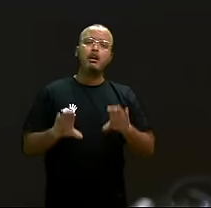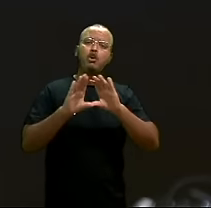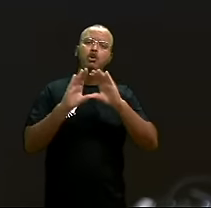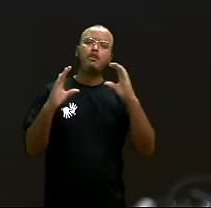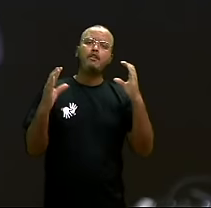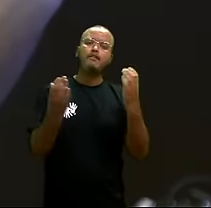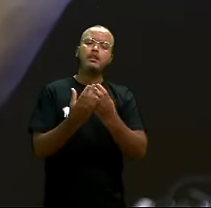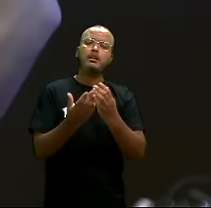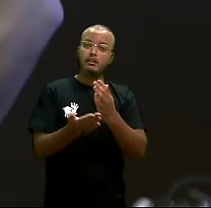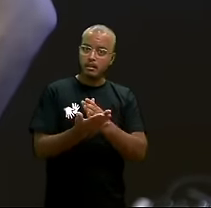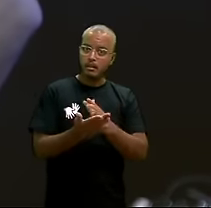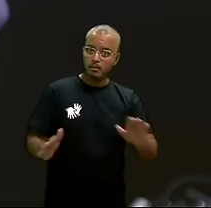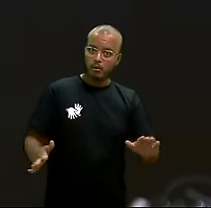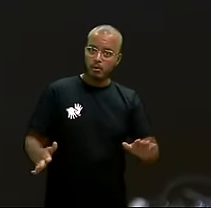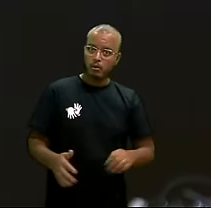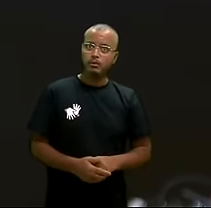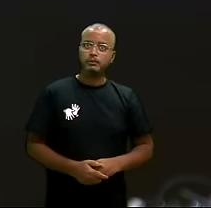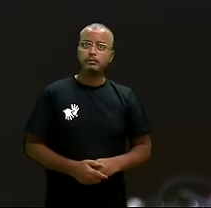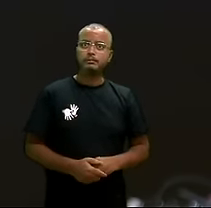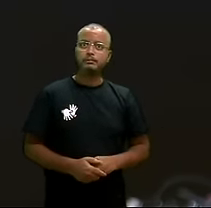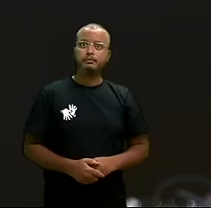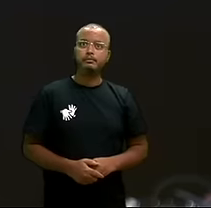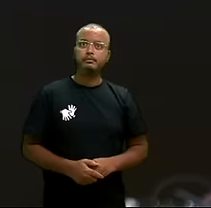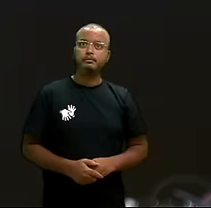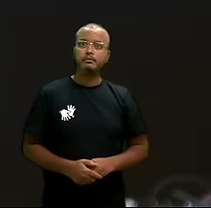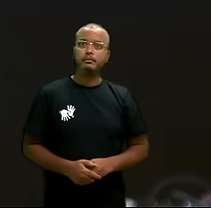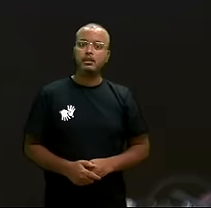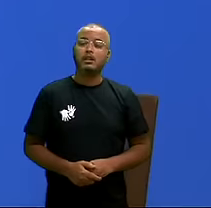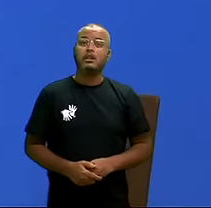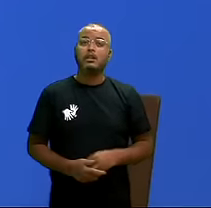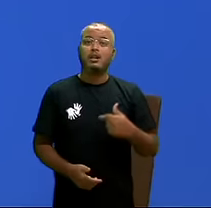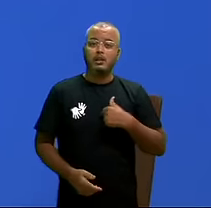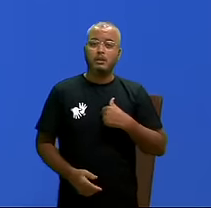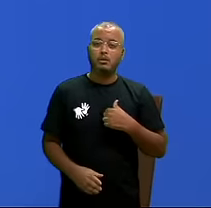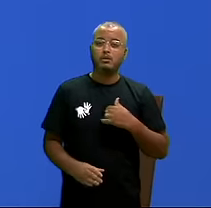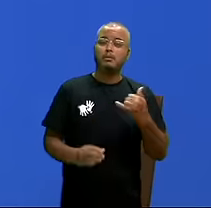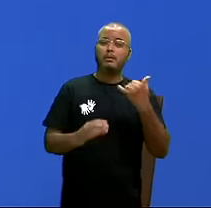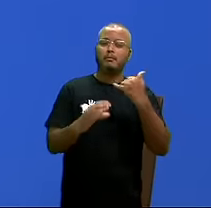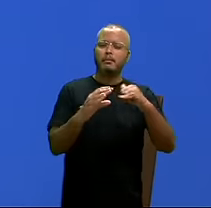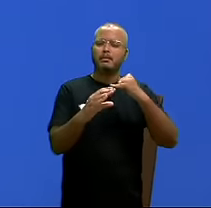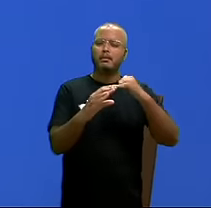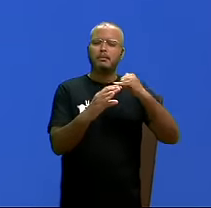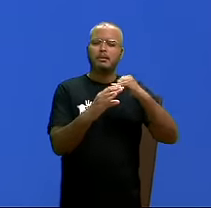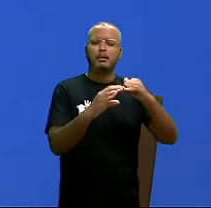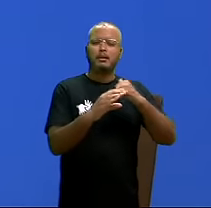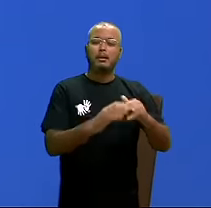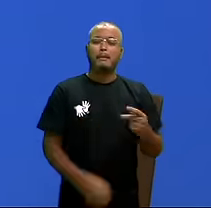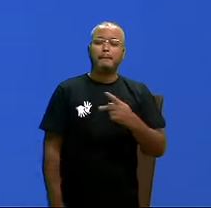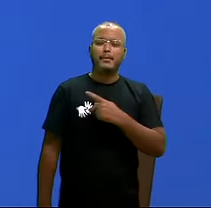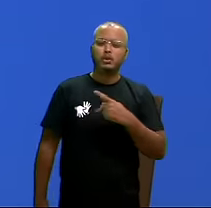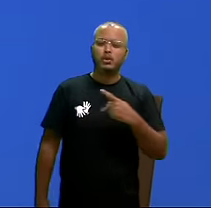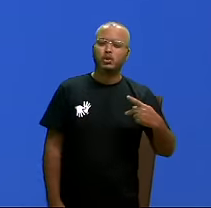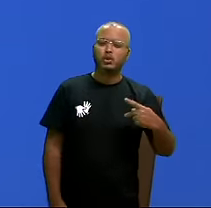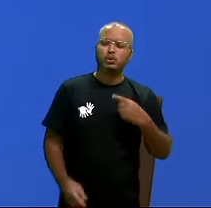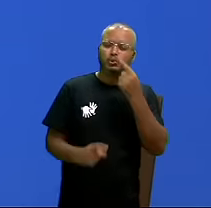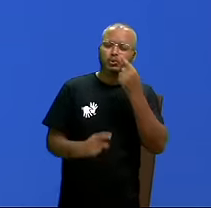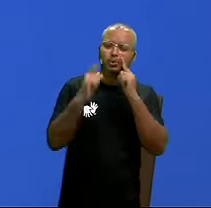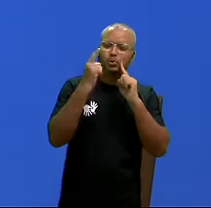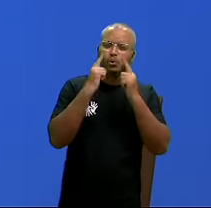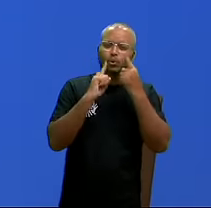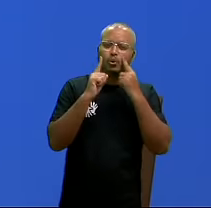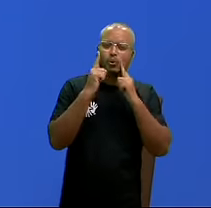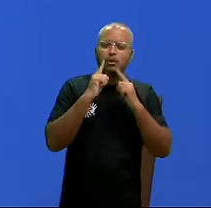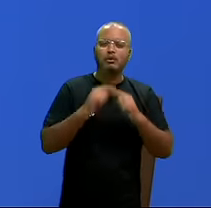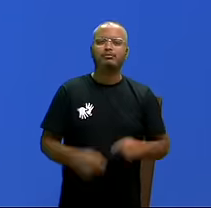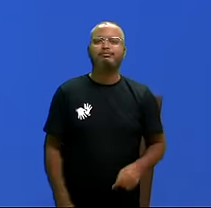dia. Eu nunca vi, irmão. Acabou aquele dia, eu nunca recebi tanta mensagem na minha vida. Pastores chorando, falando, cara, aquilo era tudo que eu